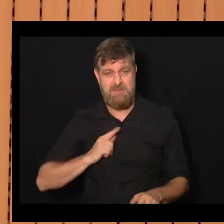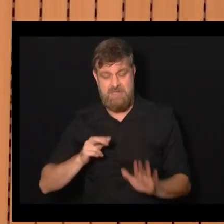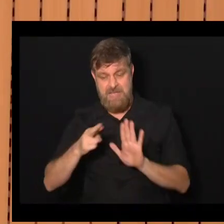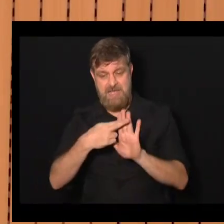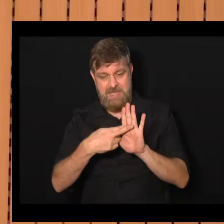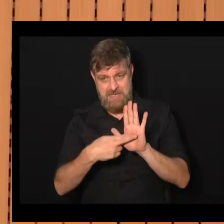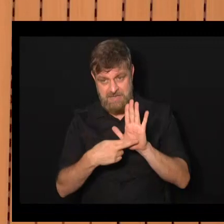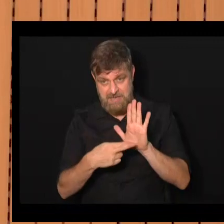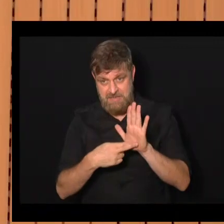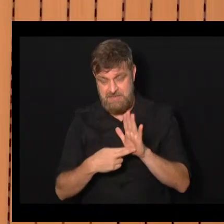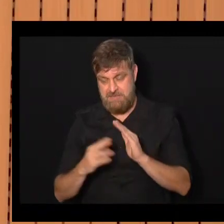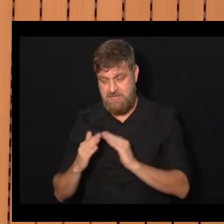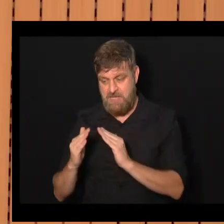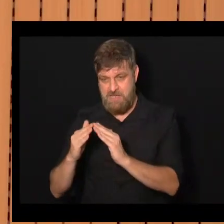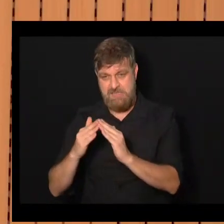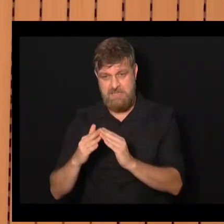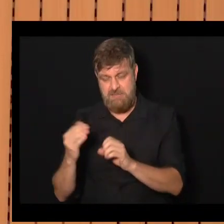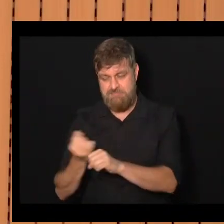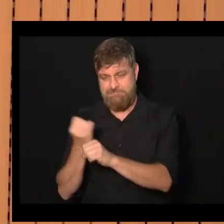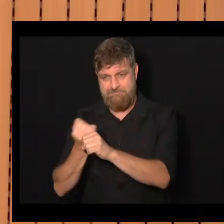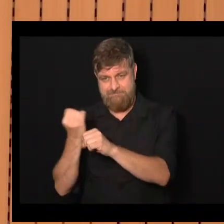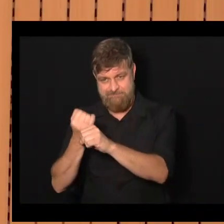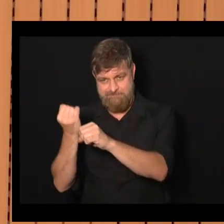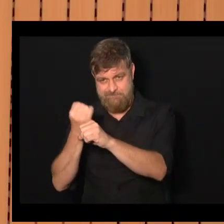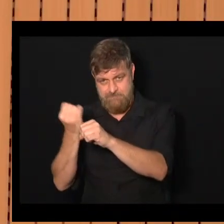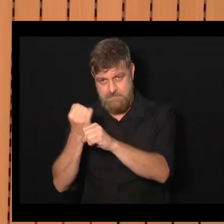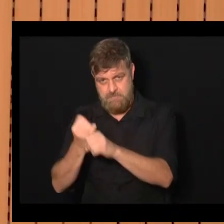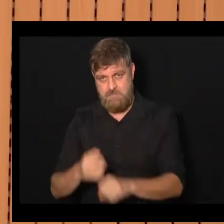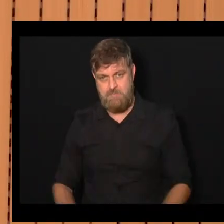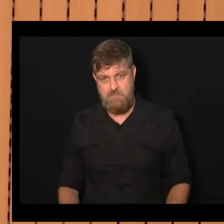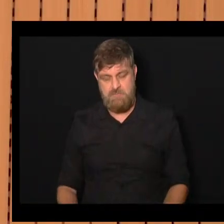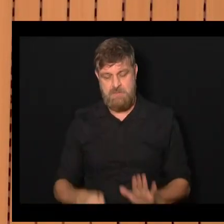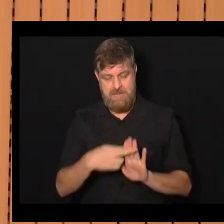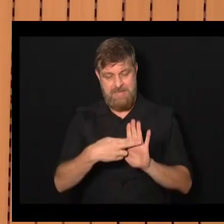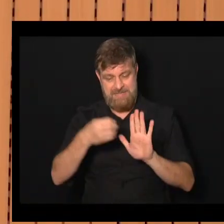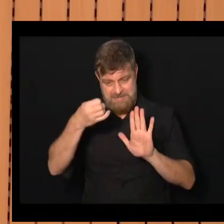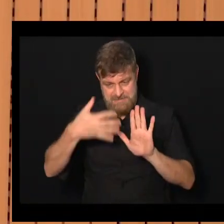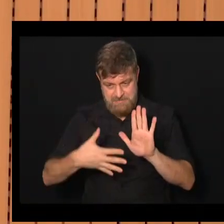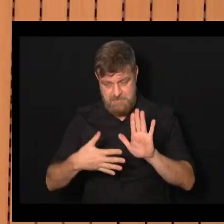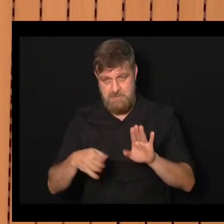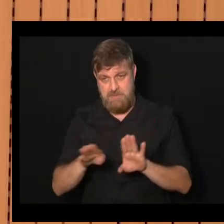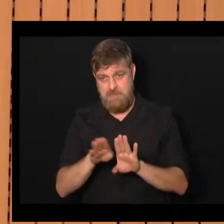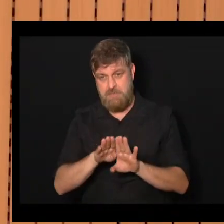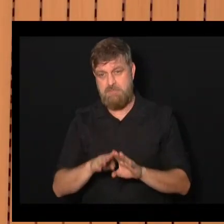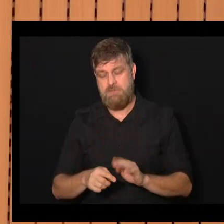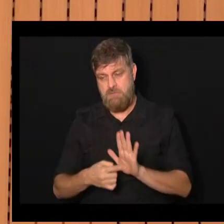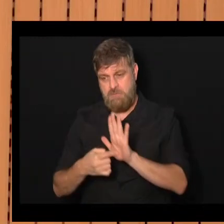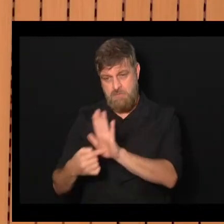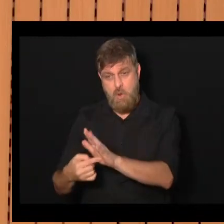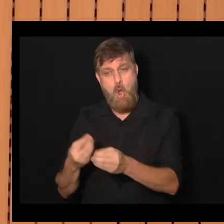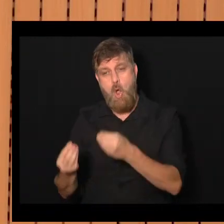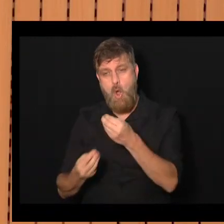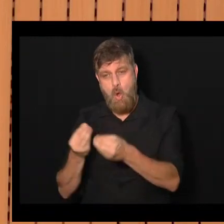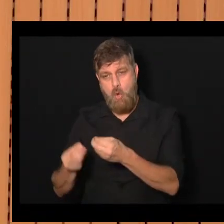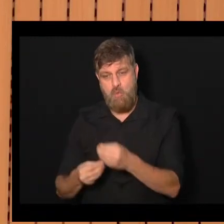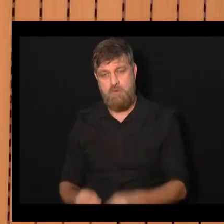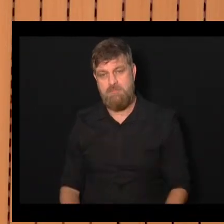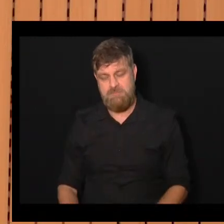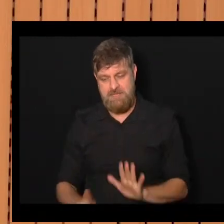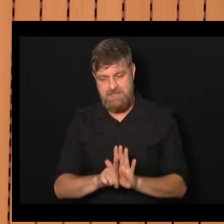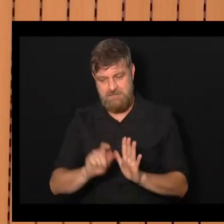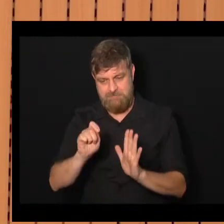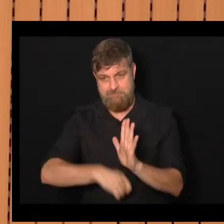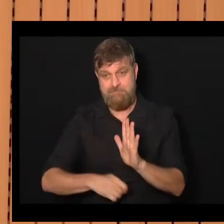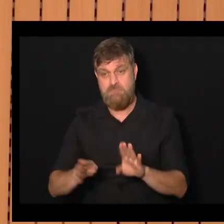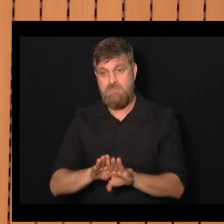regularização de construções clandestinas e irregulares na forma que ele especifica e da outras providências. E convida todas as